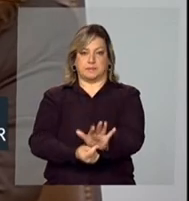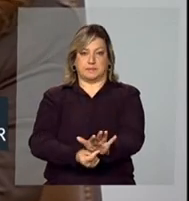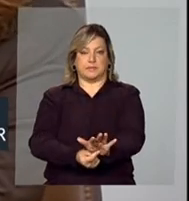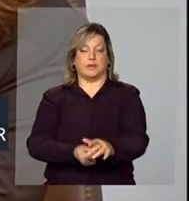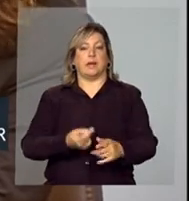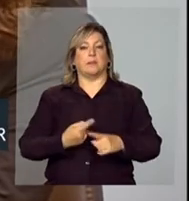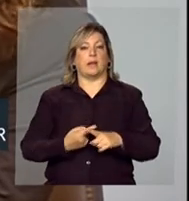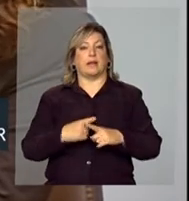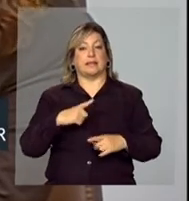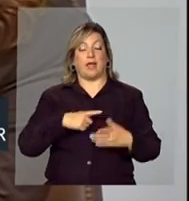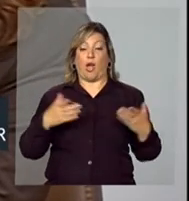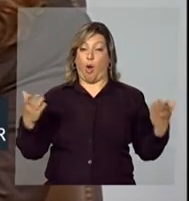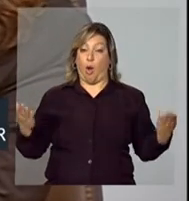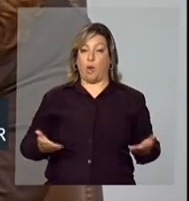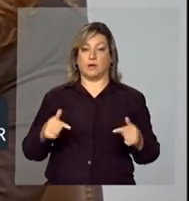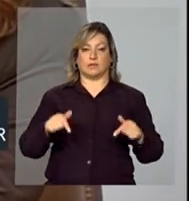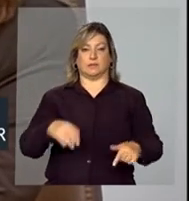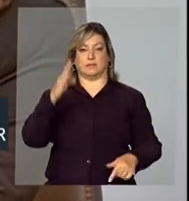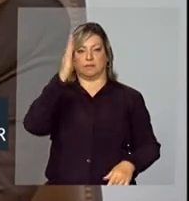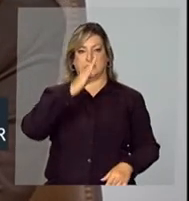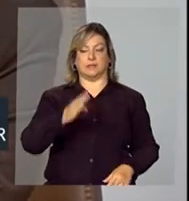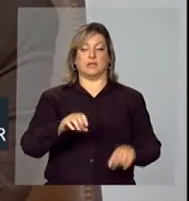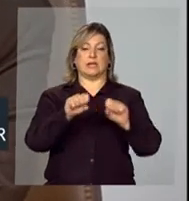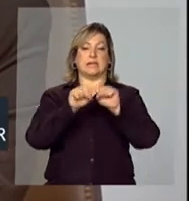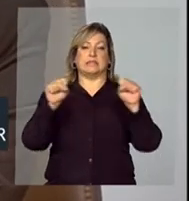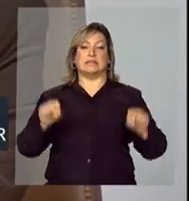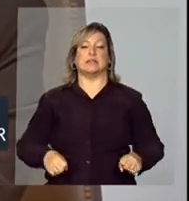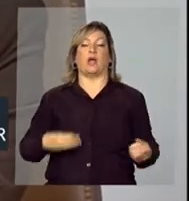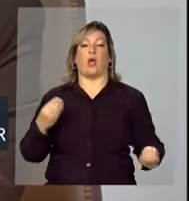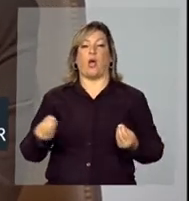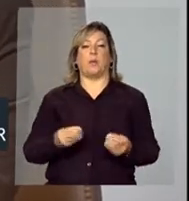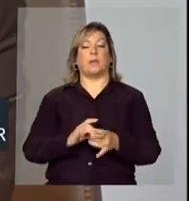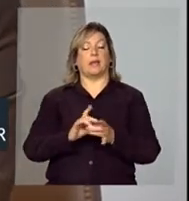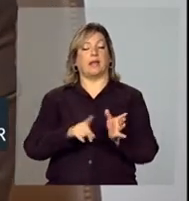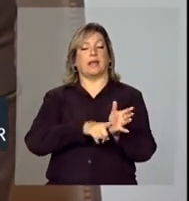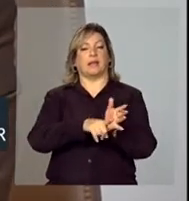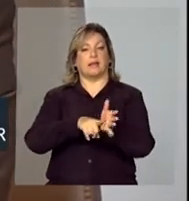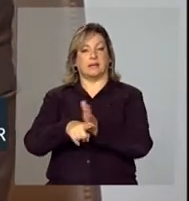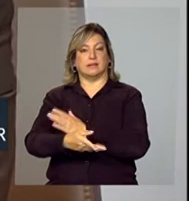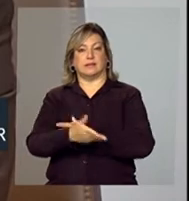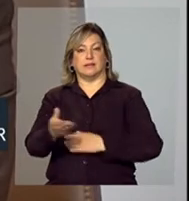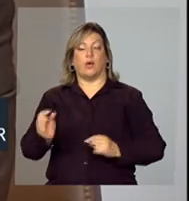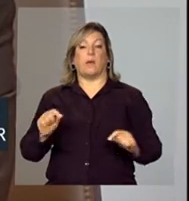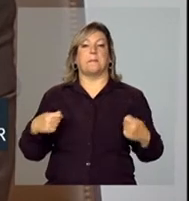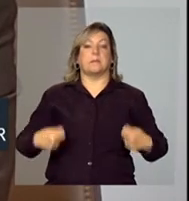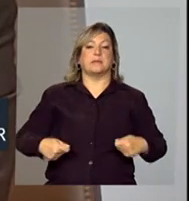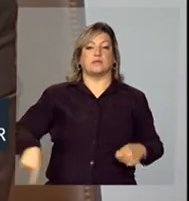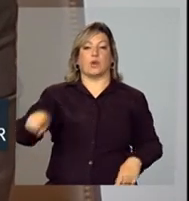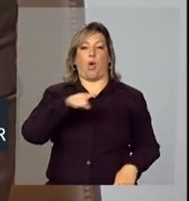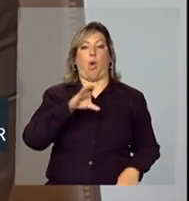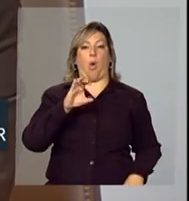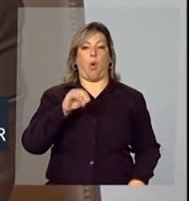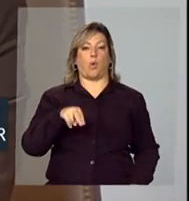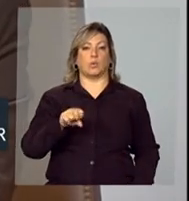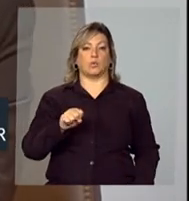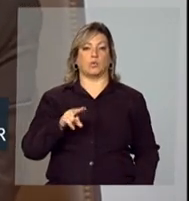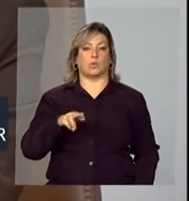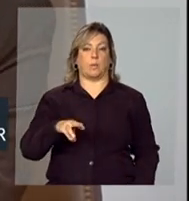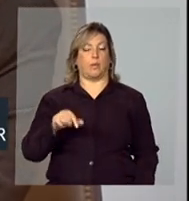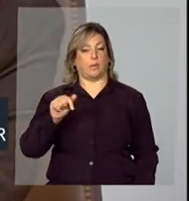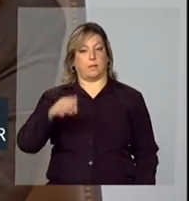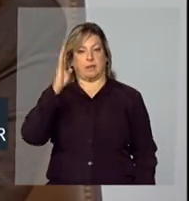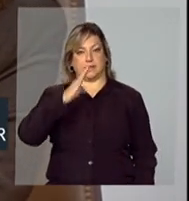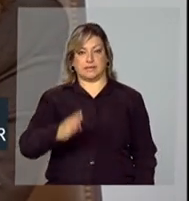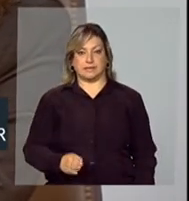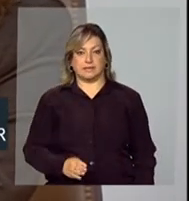hoje no Brasil um sistema que permite a análise das demandas de consumo no nosso país você consegue